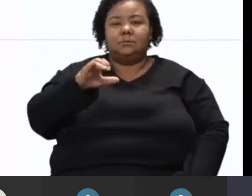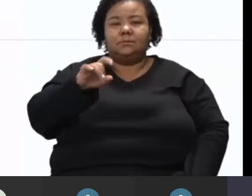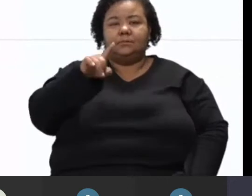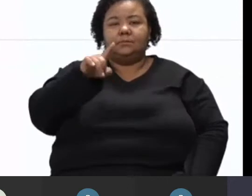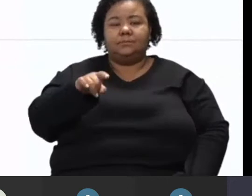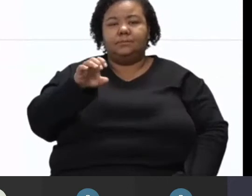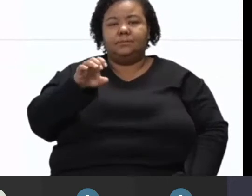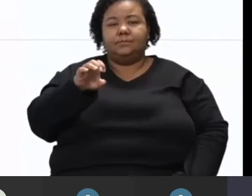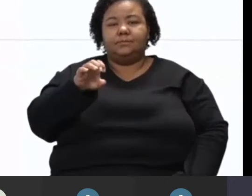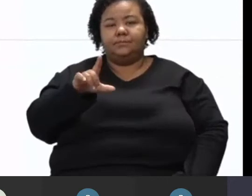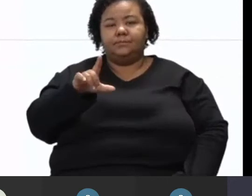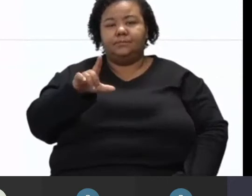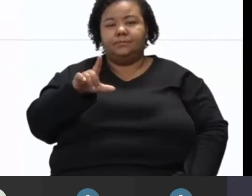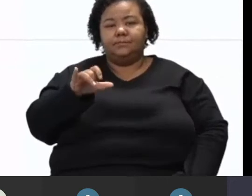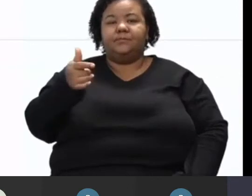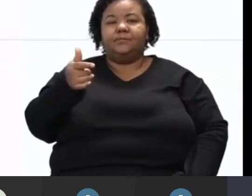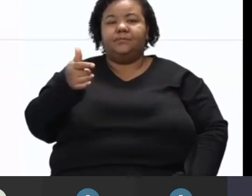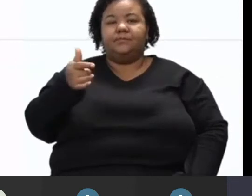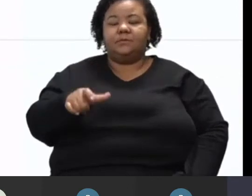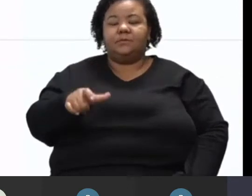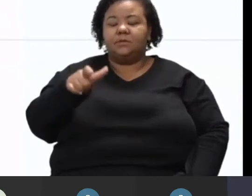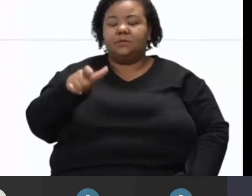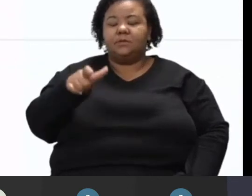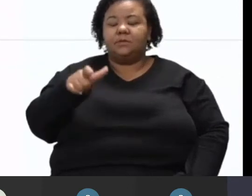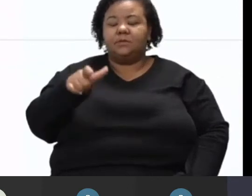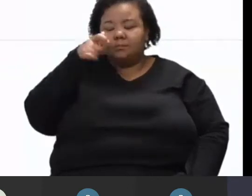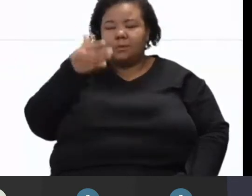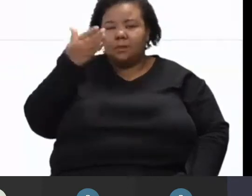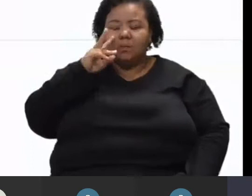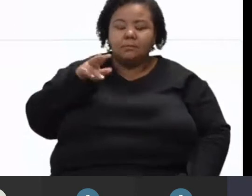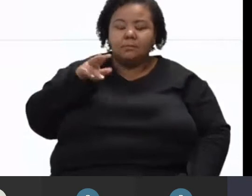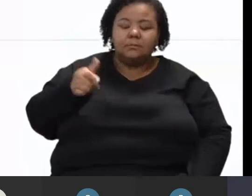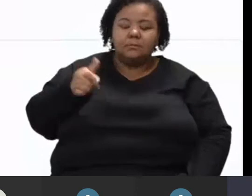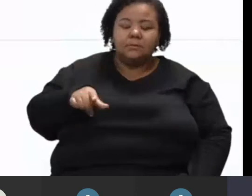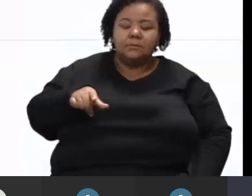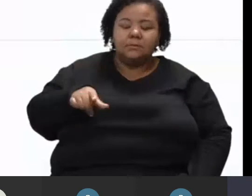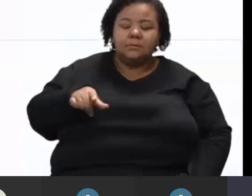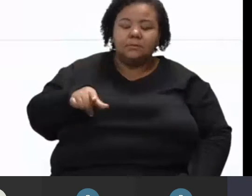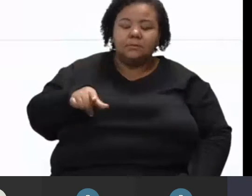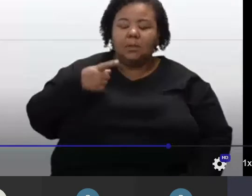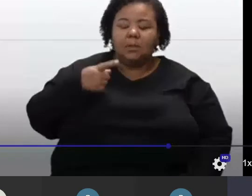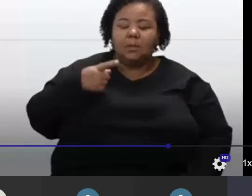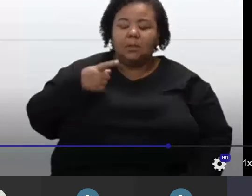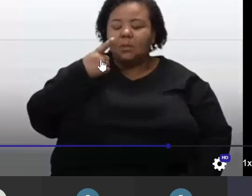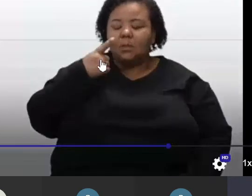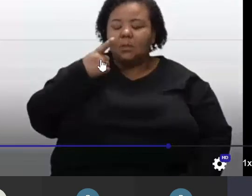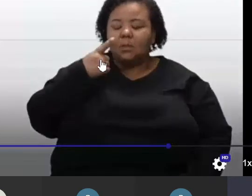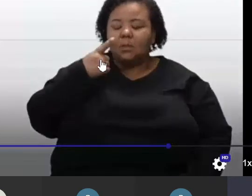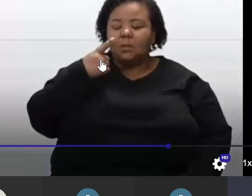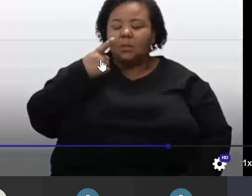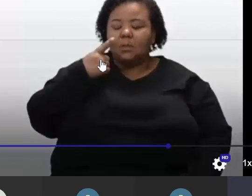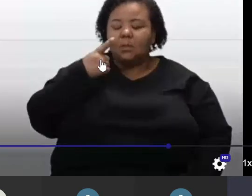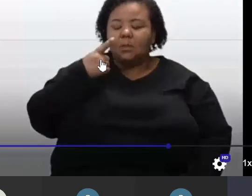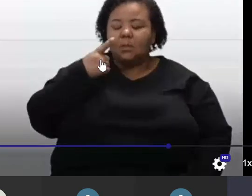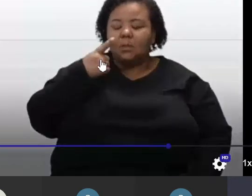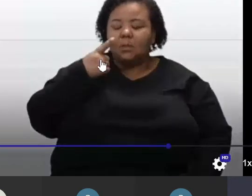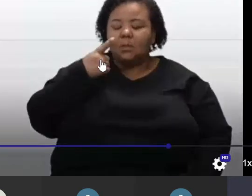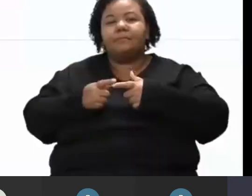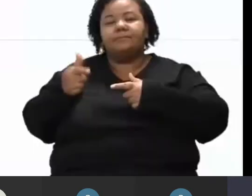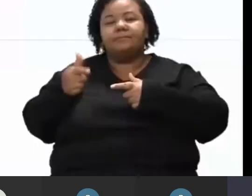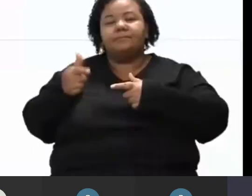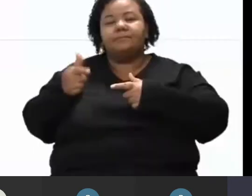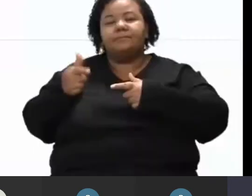Então, macroscopicamente, você consegue observar esse fungo filamentoso. Por quê? Porque você consegue observar